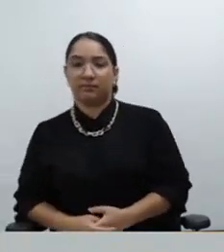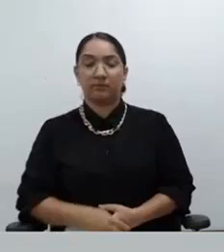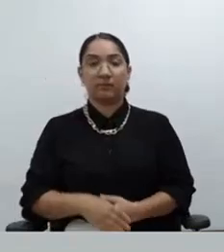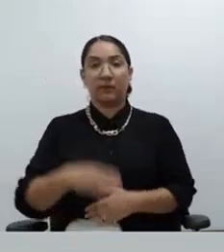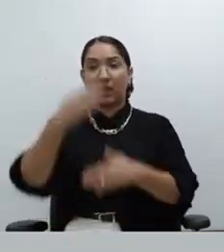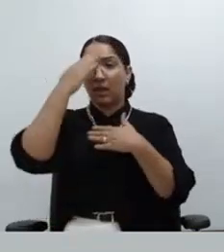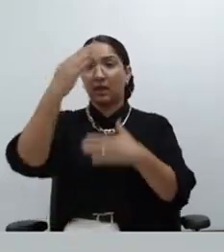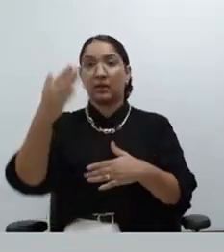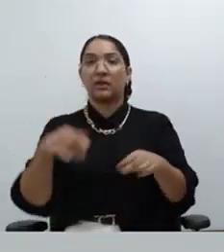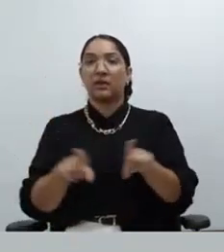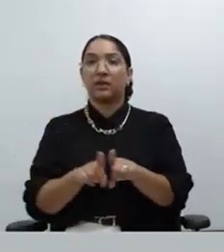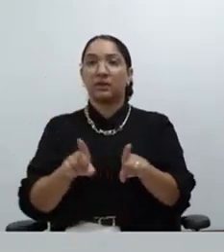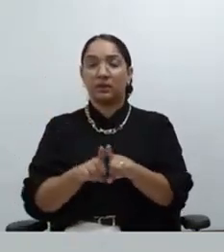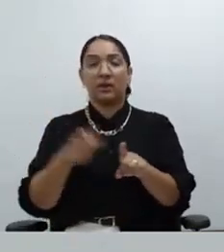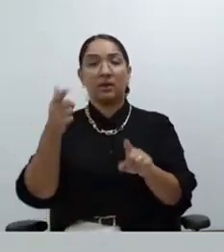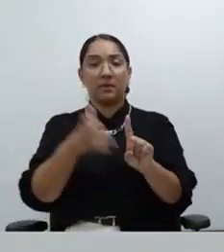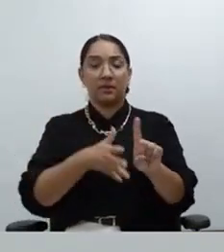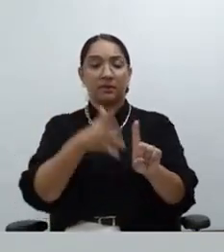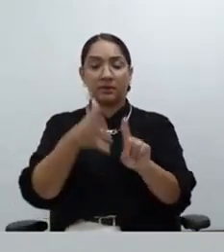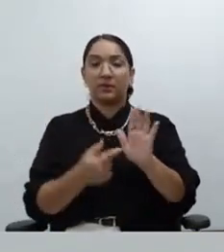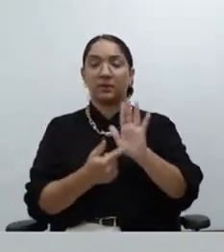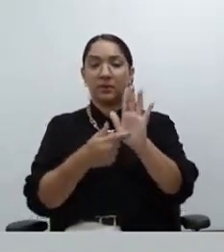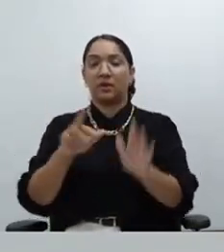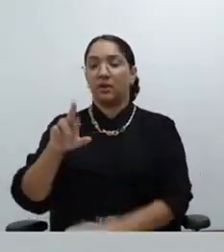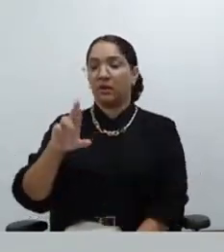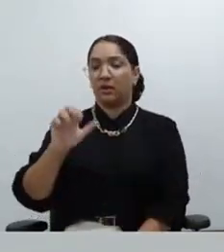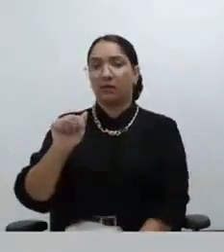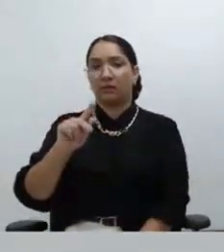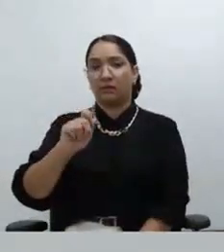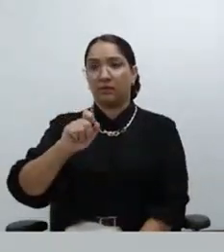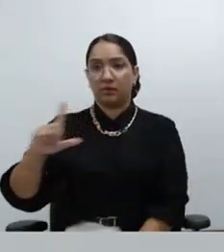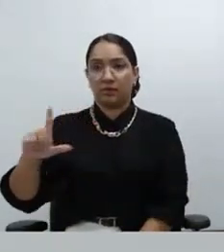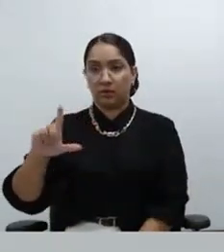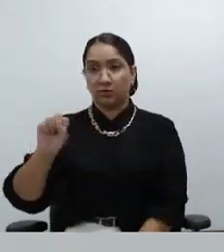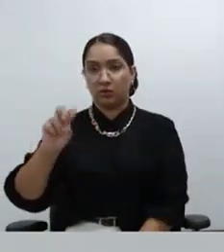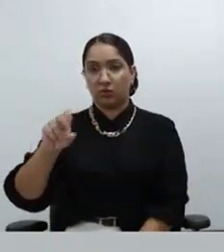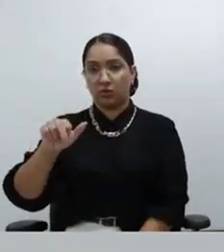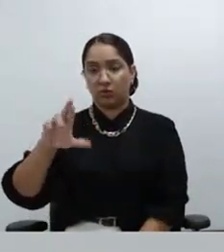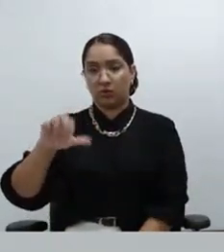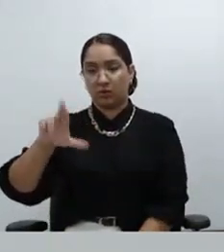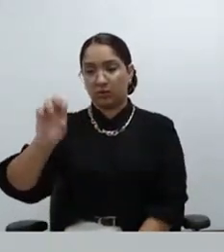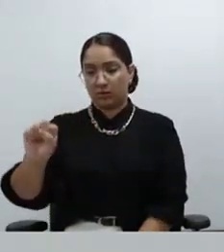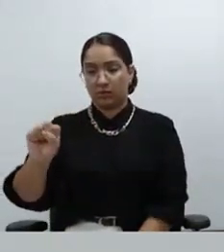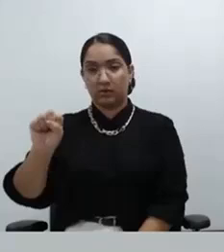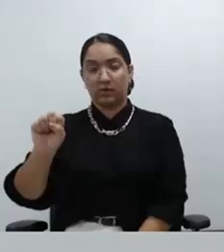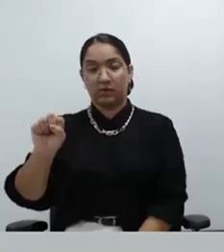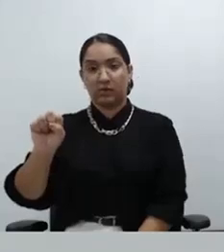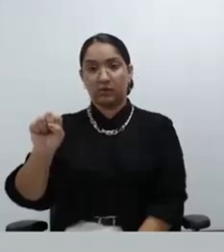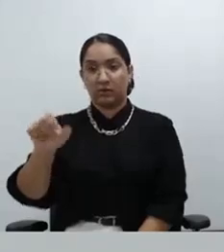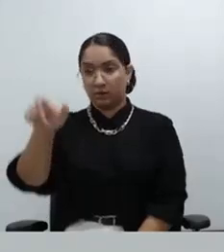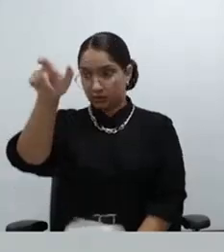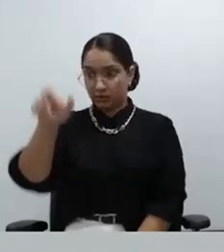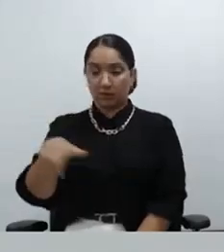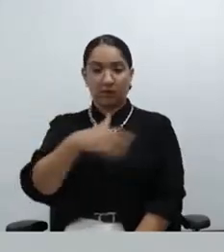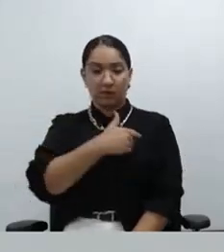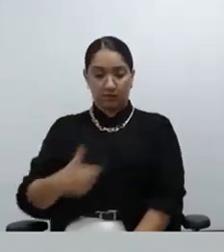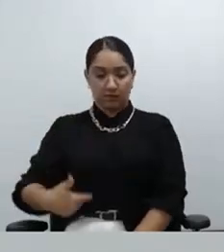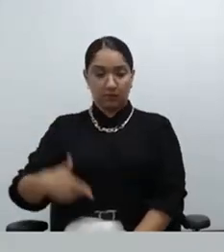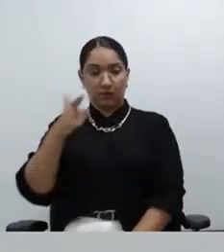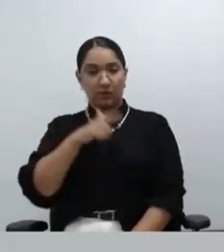Agradeço a manifestação do excelentíssimo defensor público Rafael Soares da Silva Vieira, excelentíssimo defensor público que